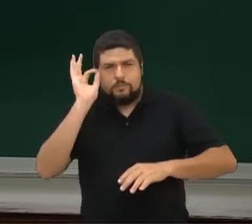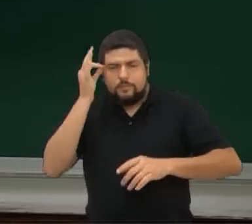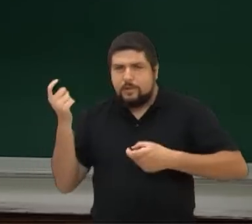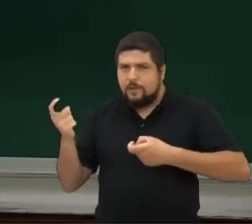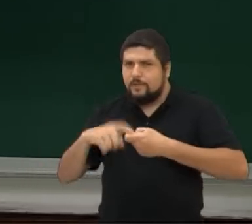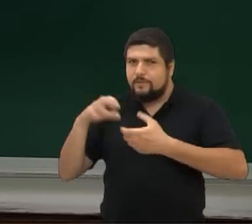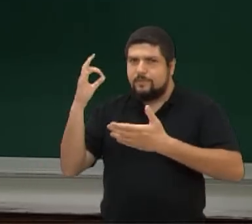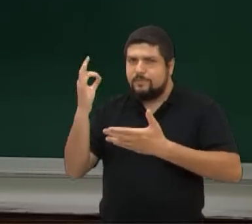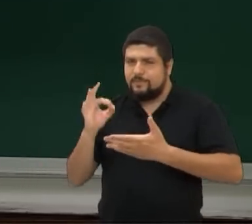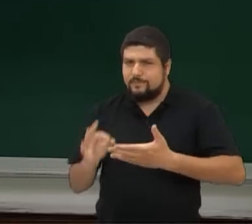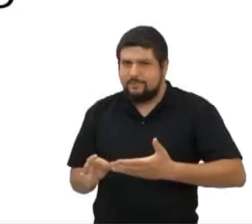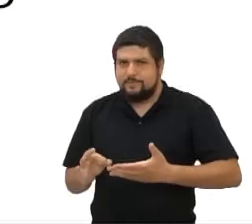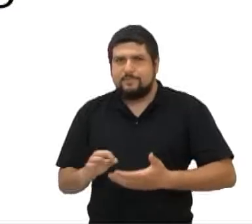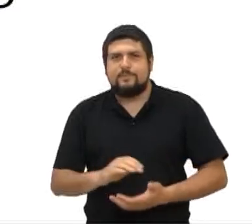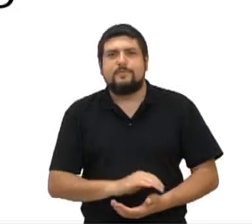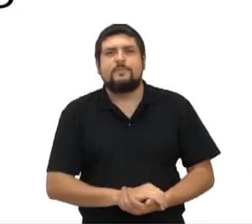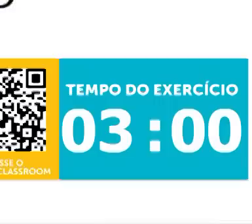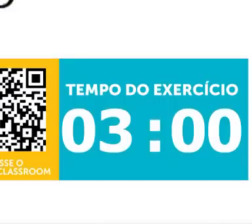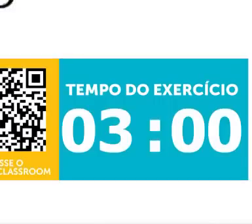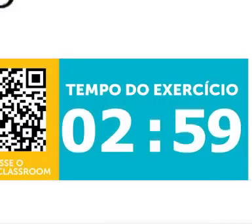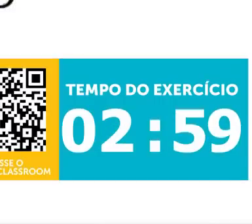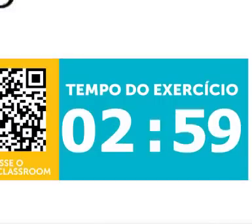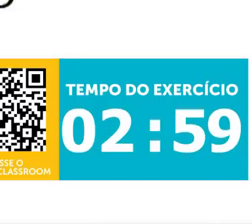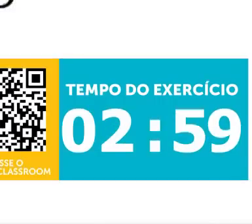volta para corrigir esse exercício.